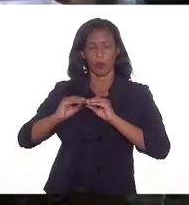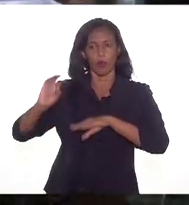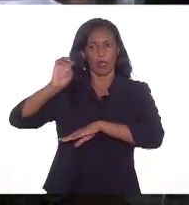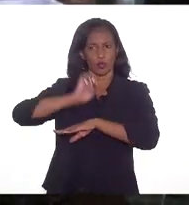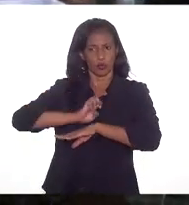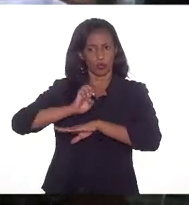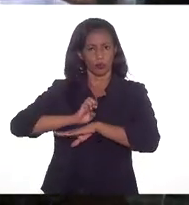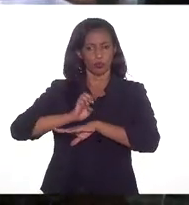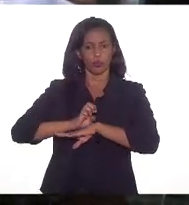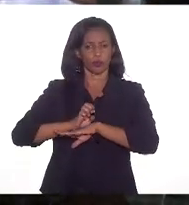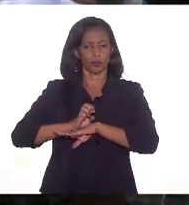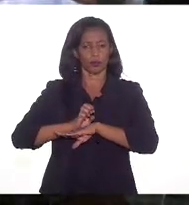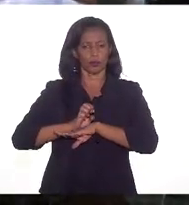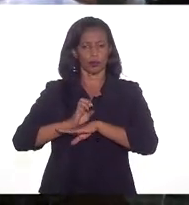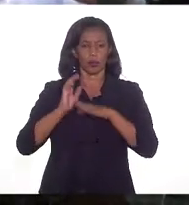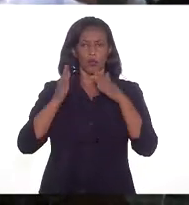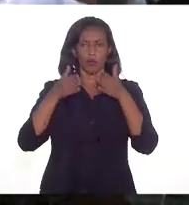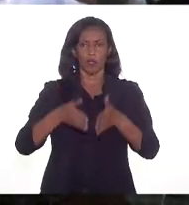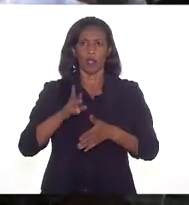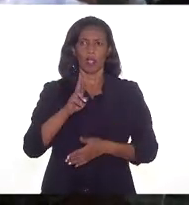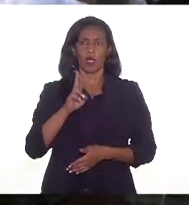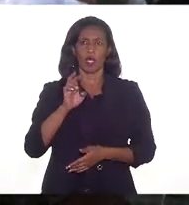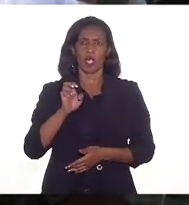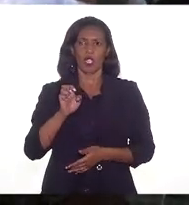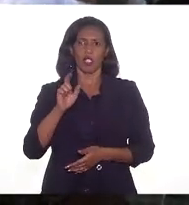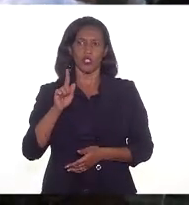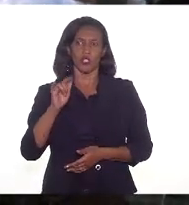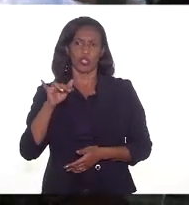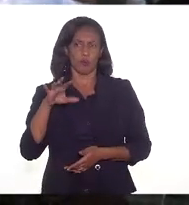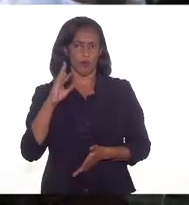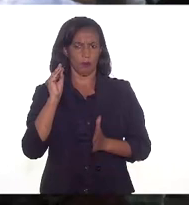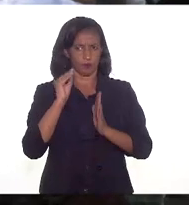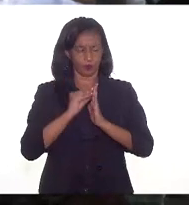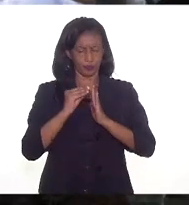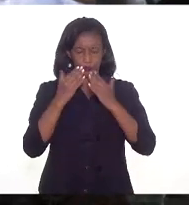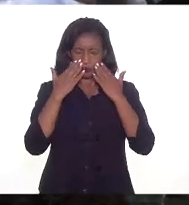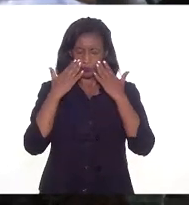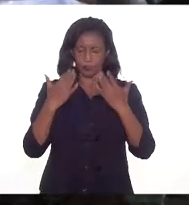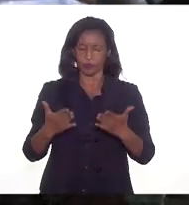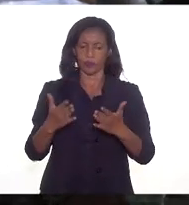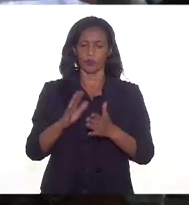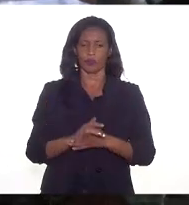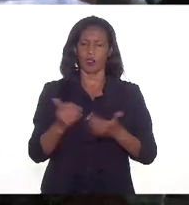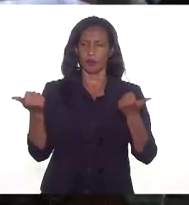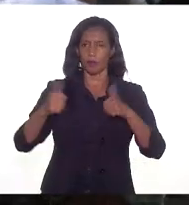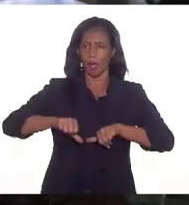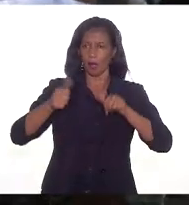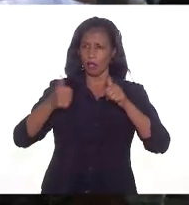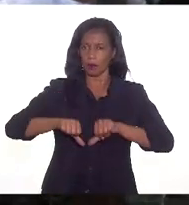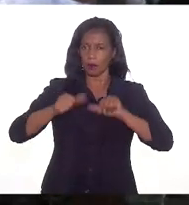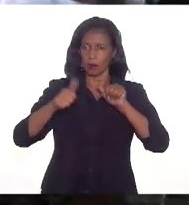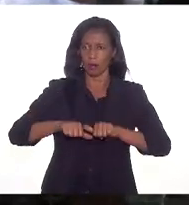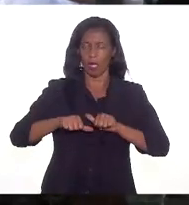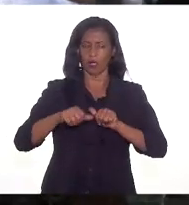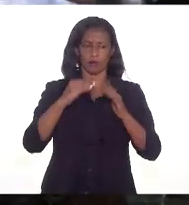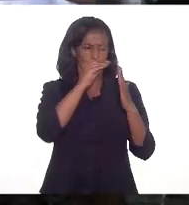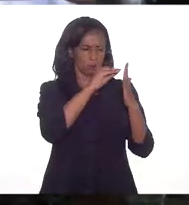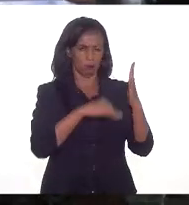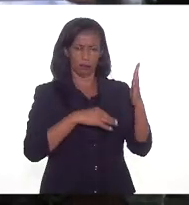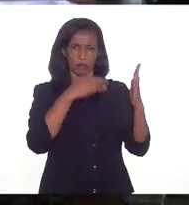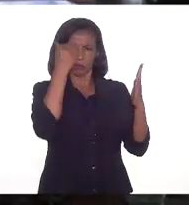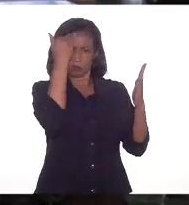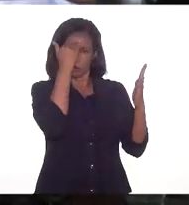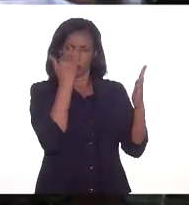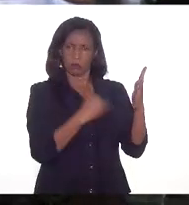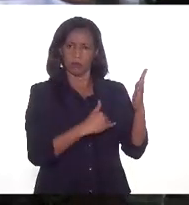Estado ao referido regime. Diante disso, em sede de análise sumária dos requisitos legais da